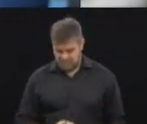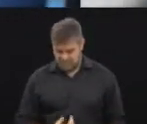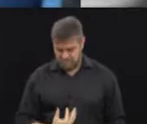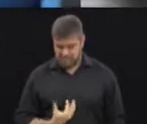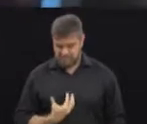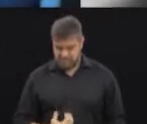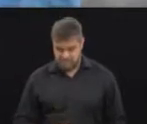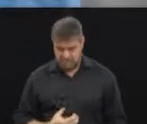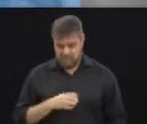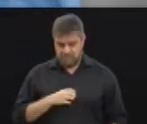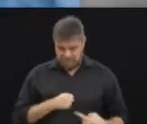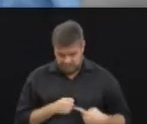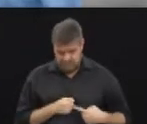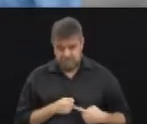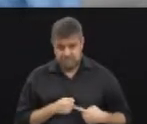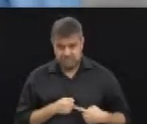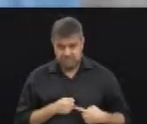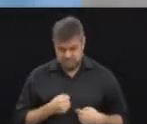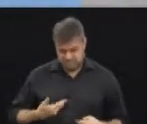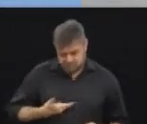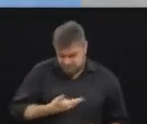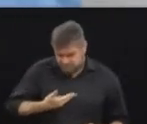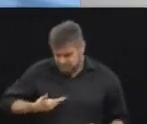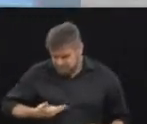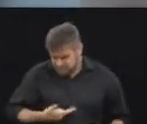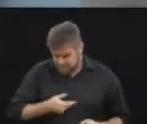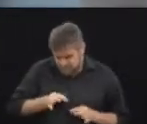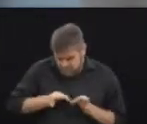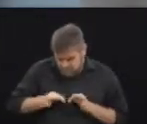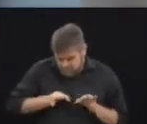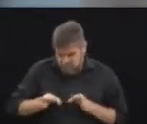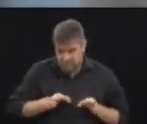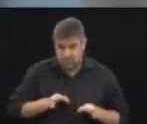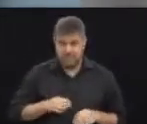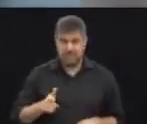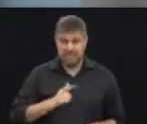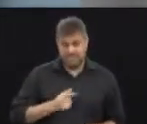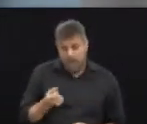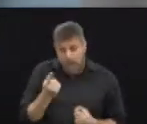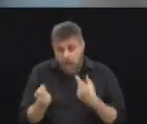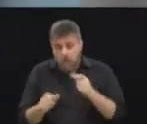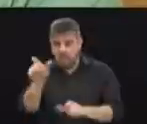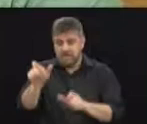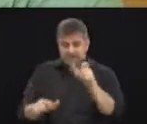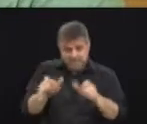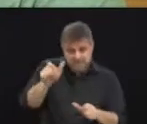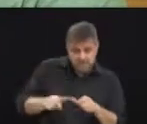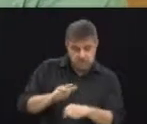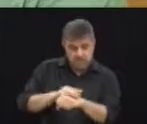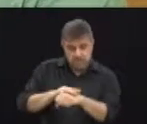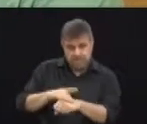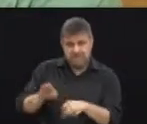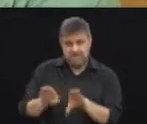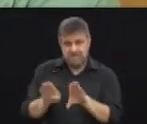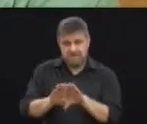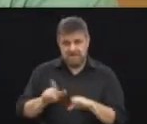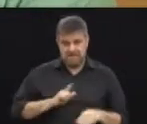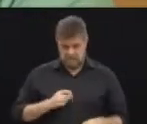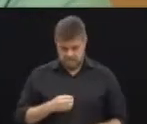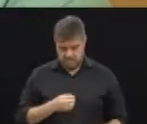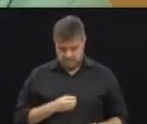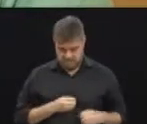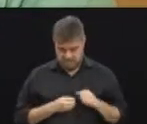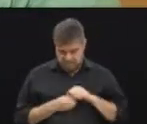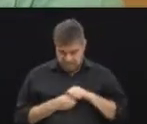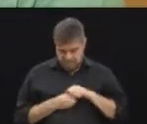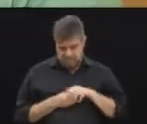de ácido do estômago para o esôfago. E é interessante, é importante afirmar que alguns pacientes podem ter também uma hérnia